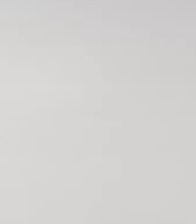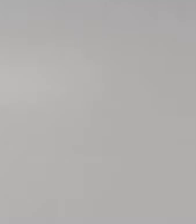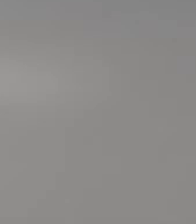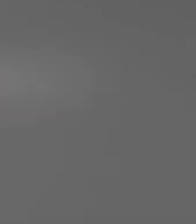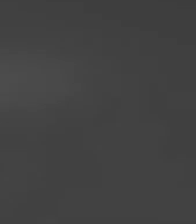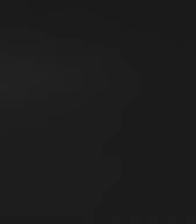E aí